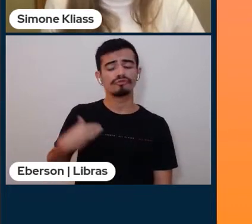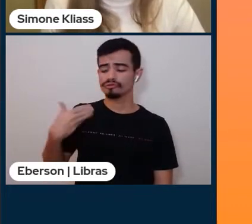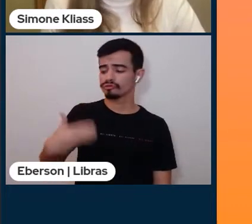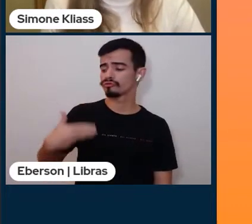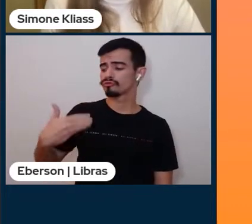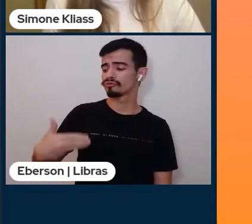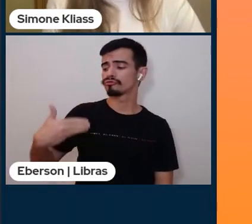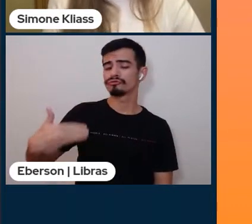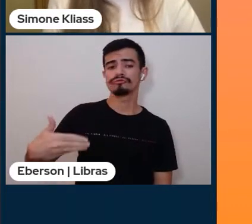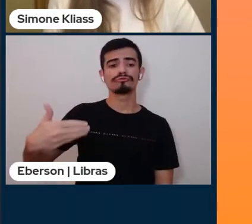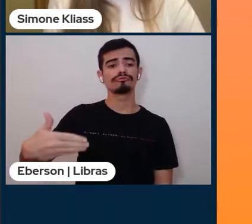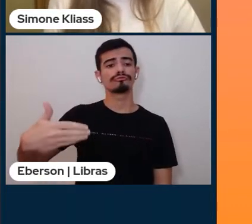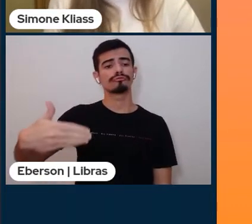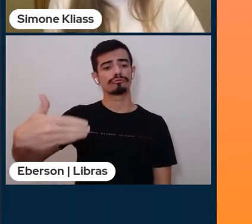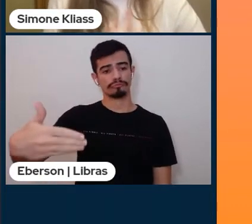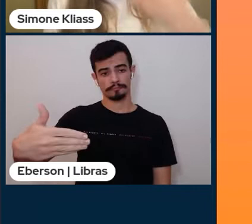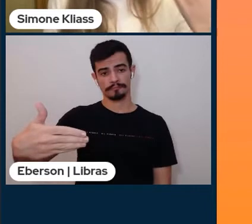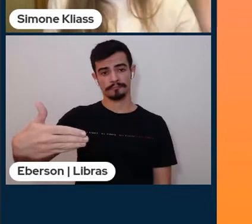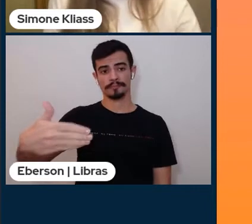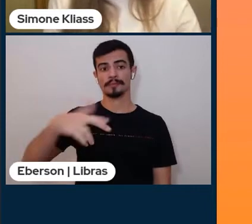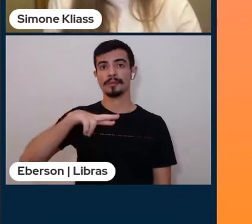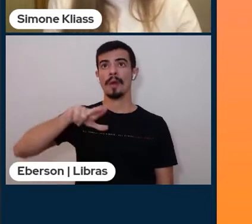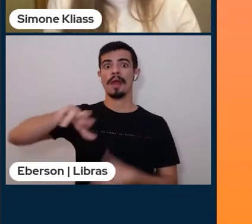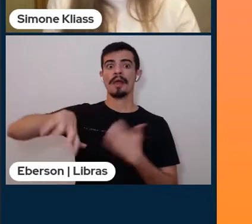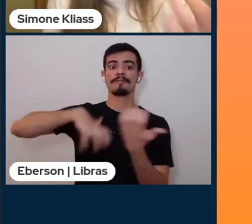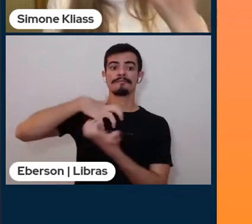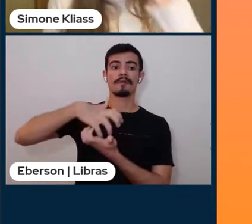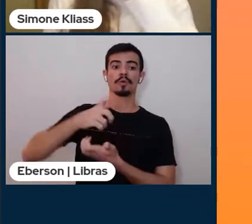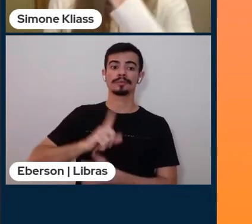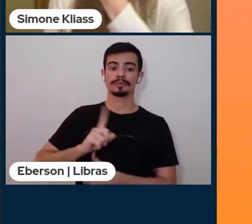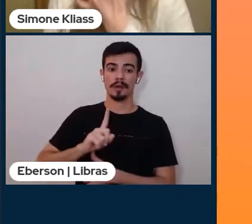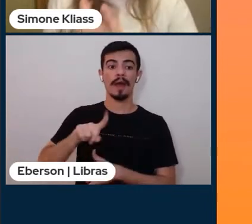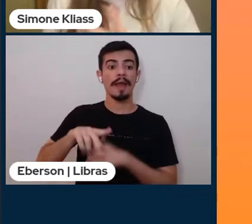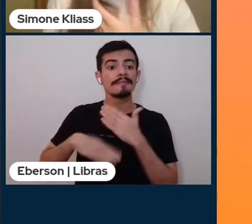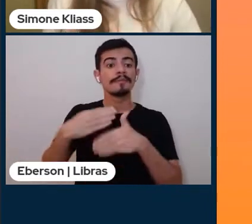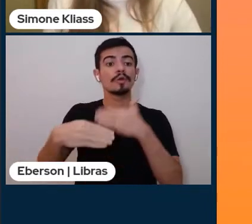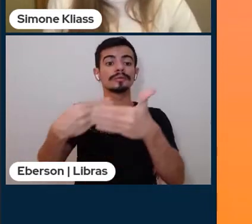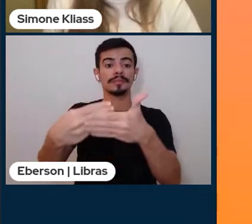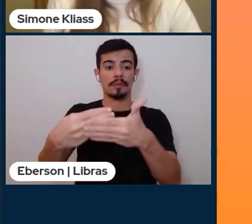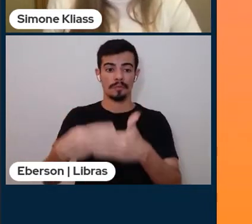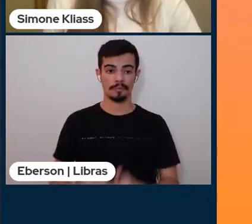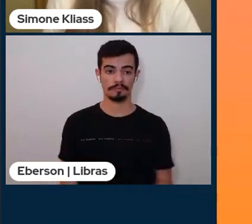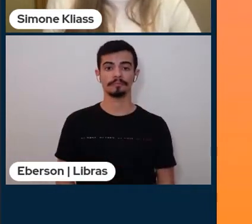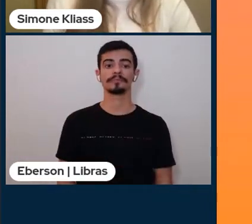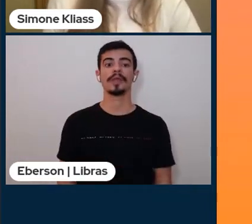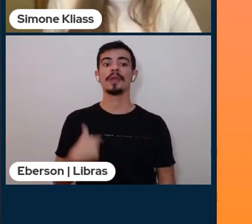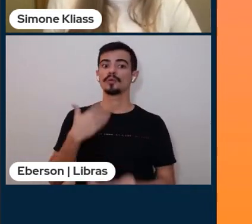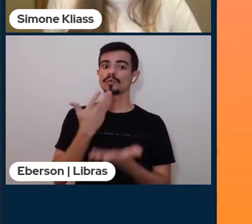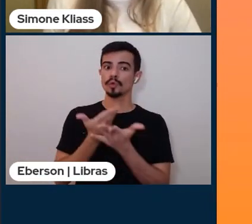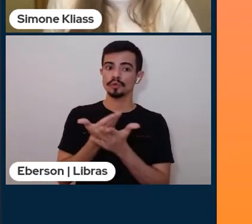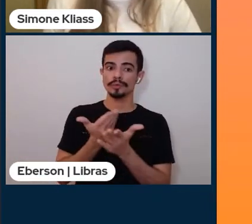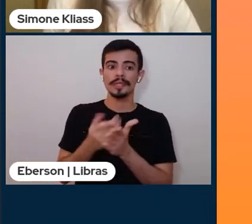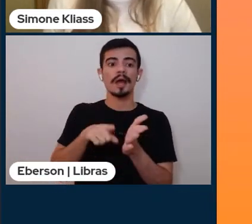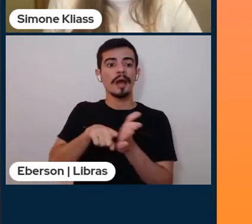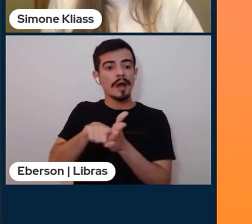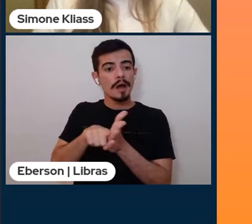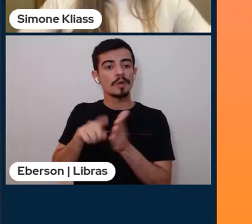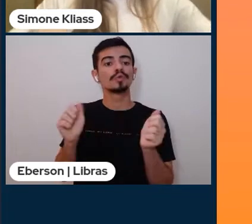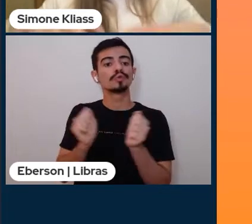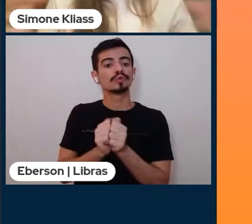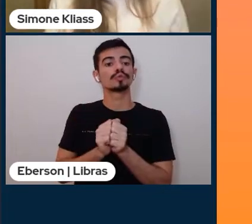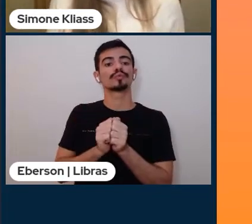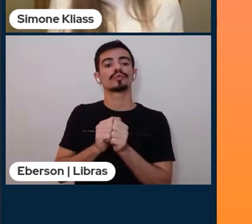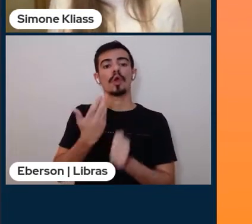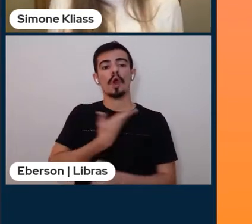não é uma revolução é uma evolução eu tô estudando muito com os meus colegas de X RBR